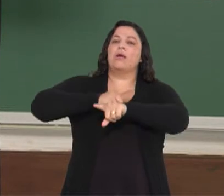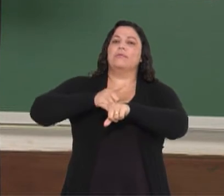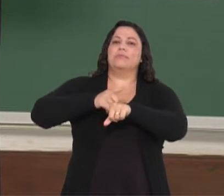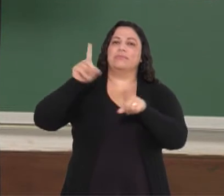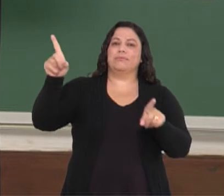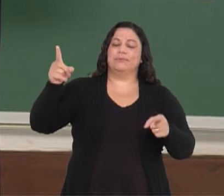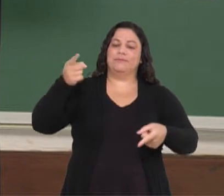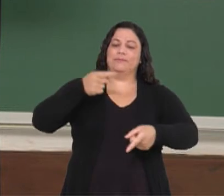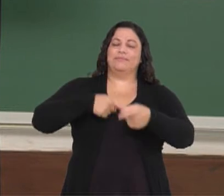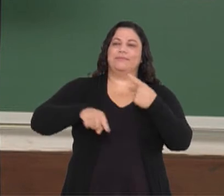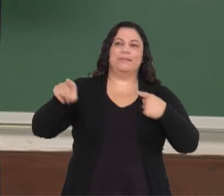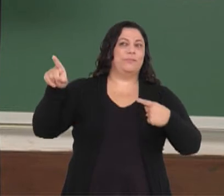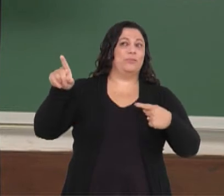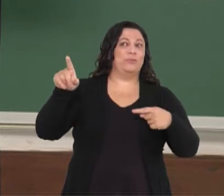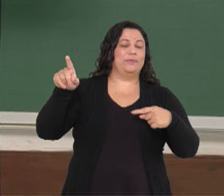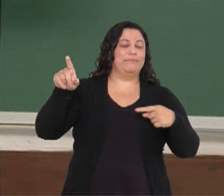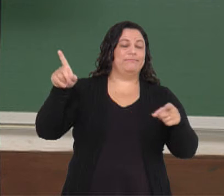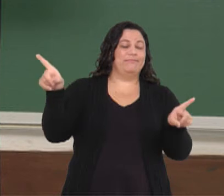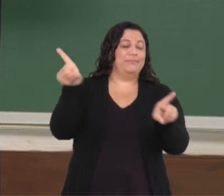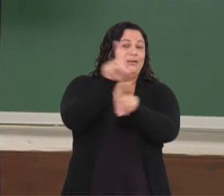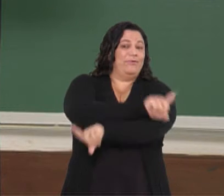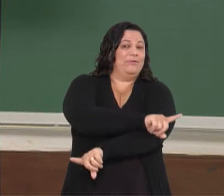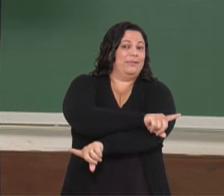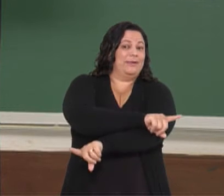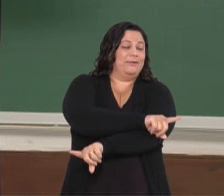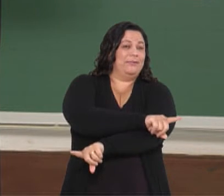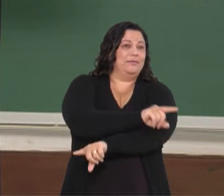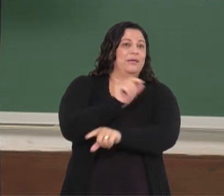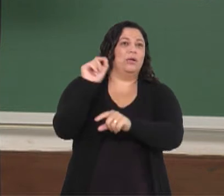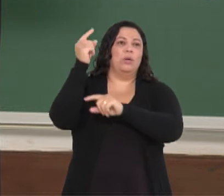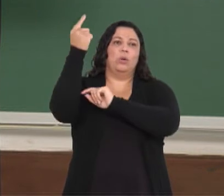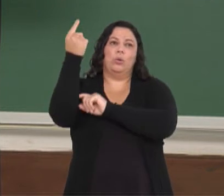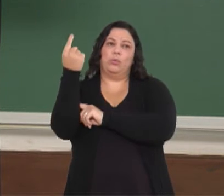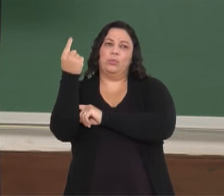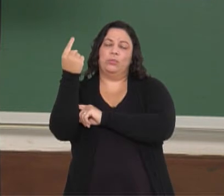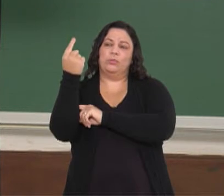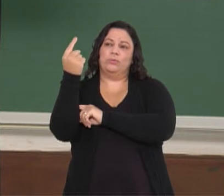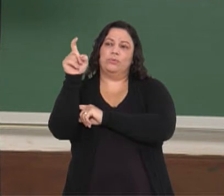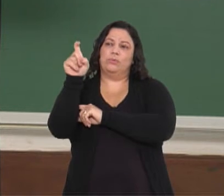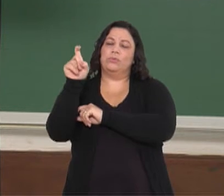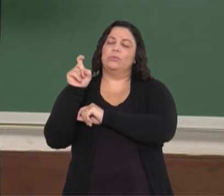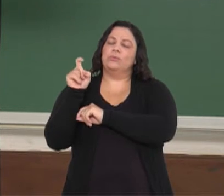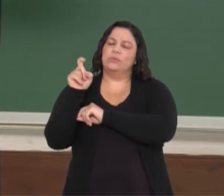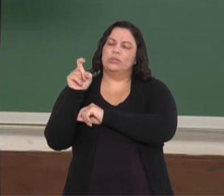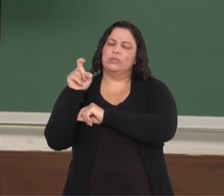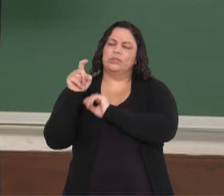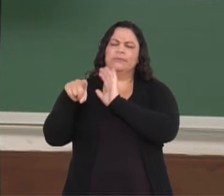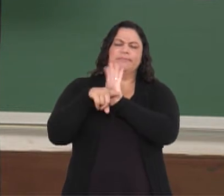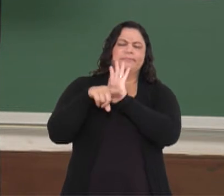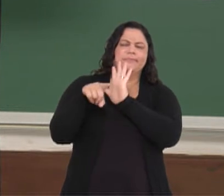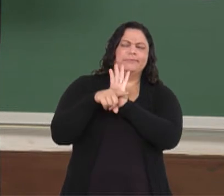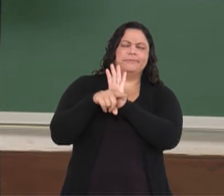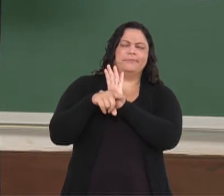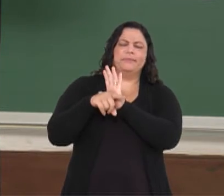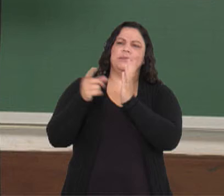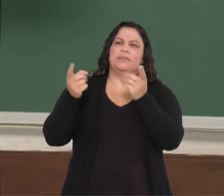2x², 1 negativo vezes 4 negativo, x. 1 negativo vezes 5, 5 negativo. E agora